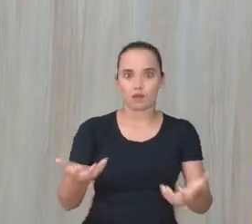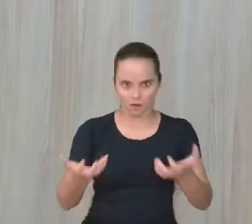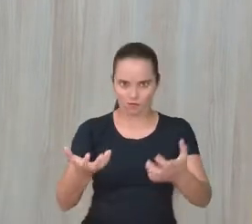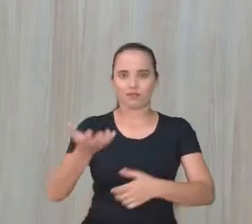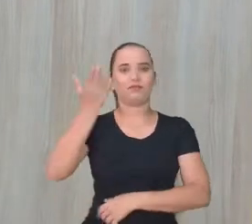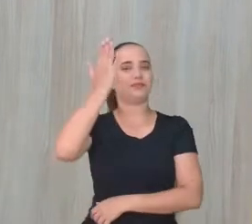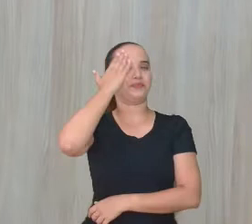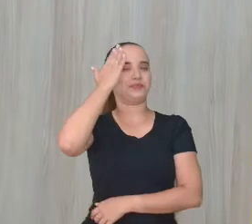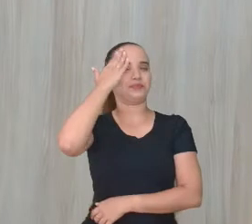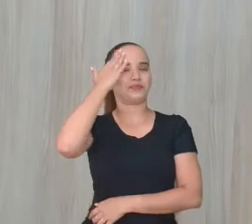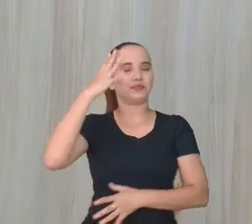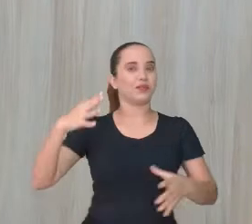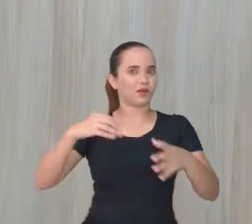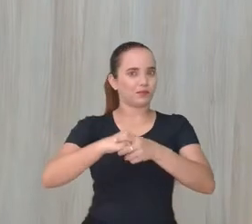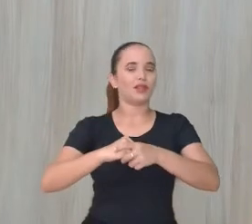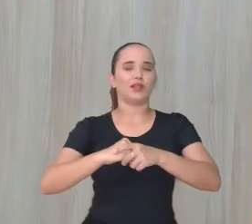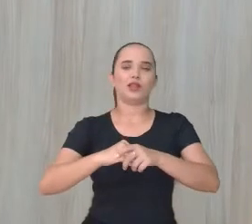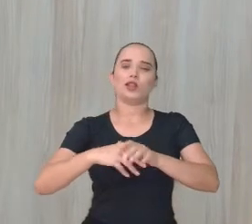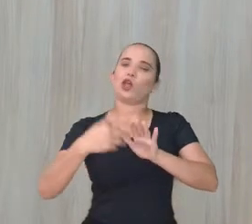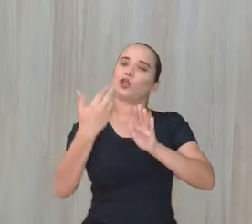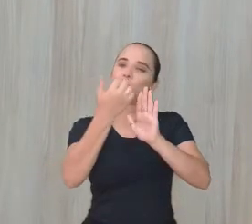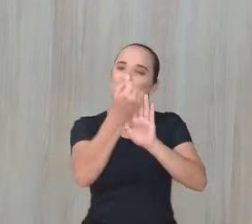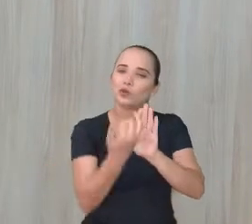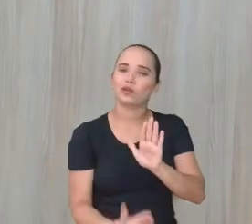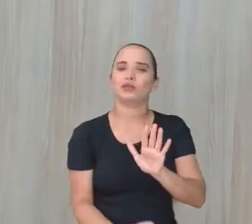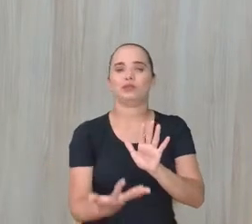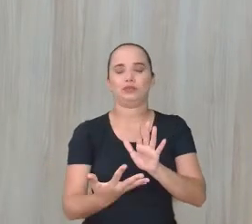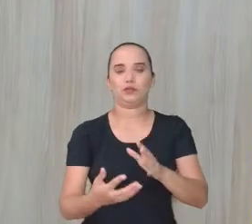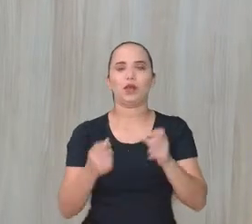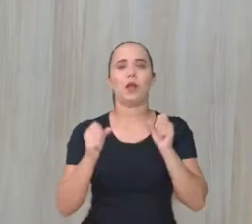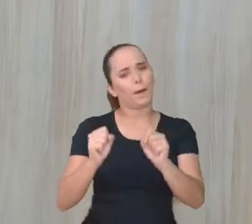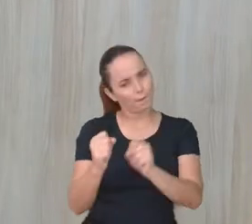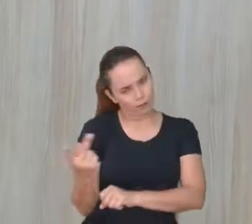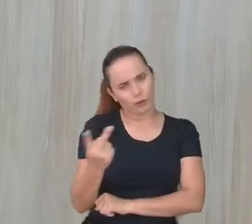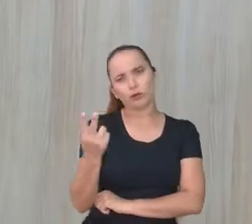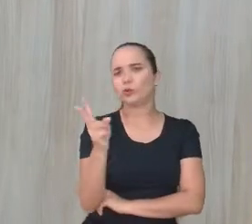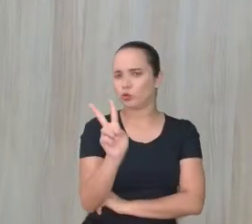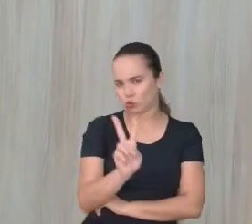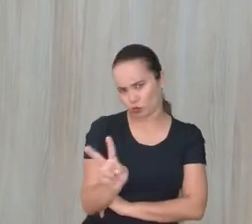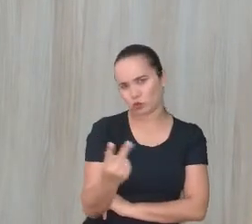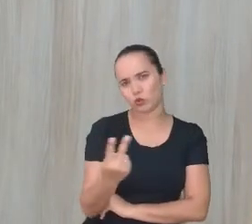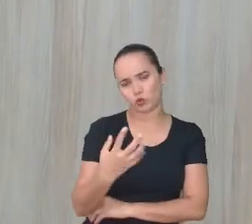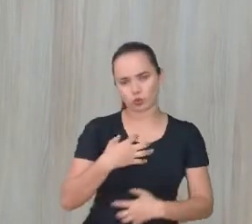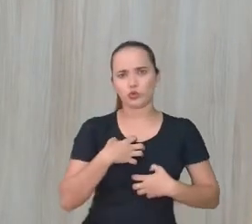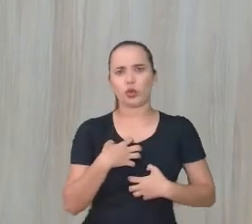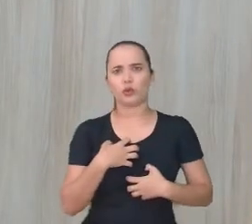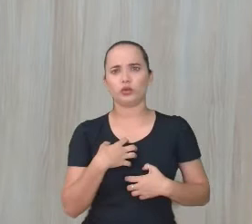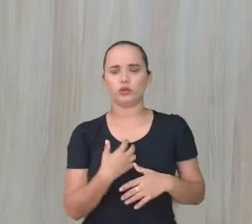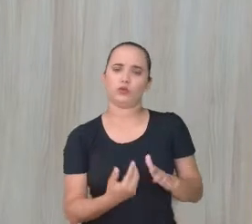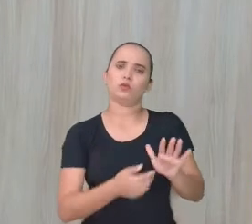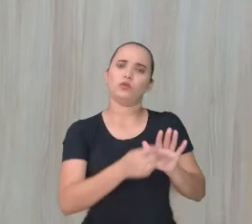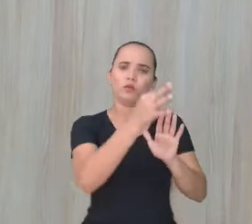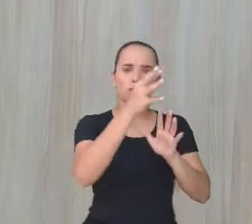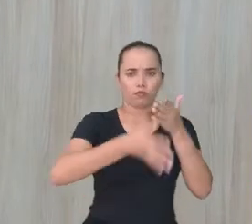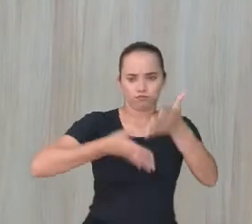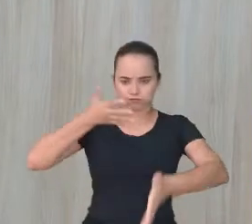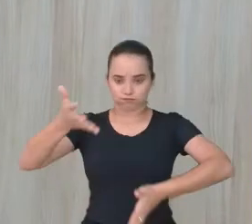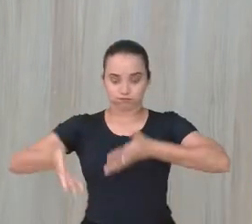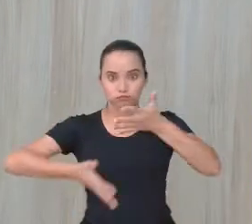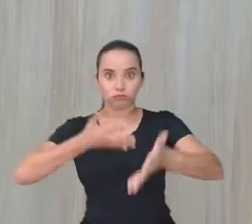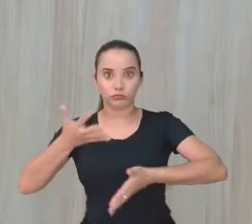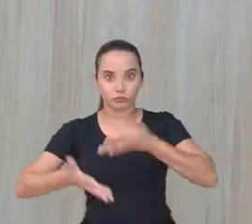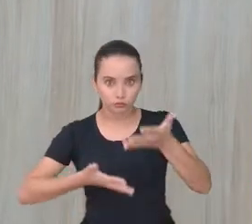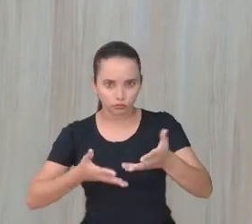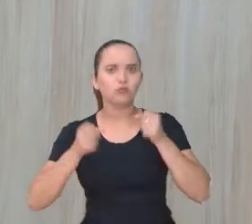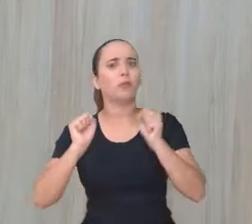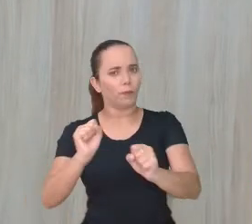saber através desse relato. E aí vocês podem fazer também das duas formas, fica legal. Falar, a princípio,